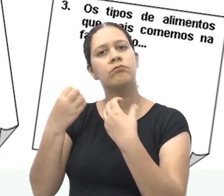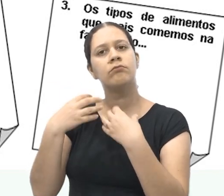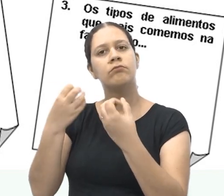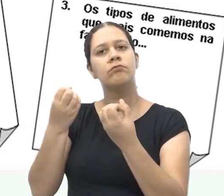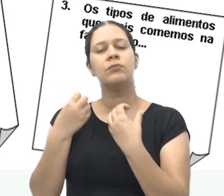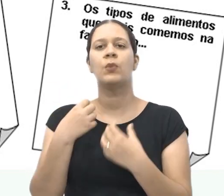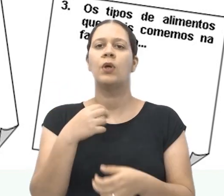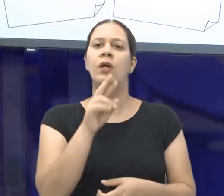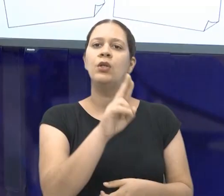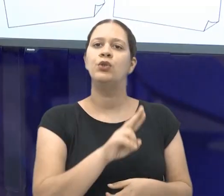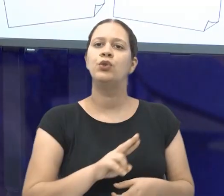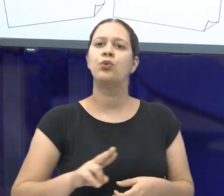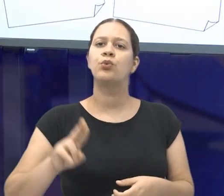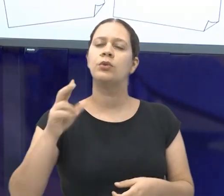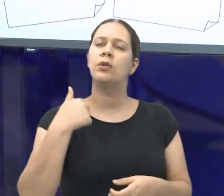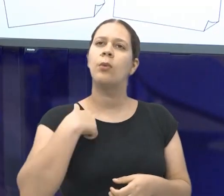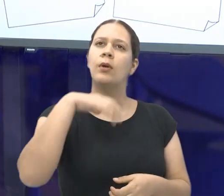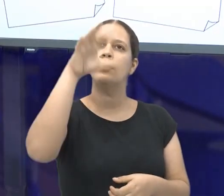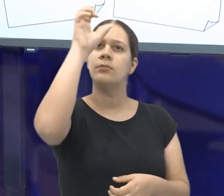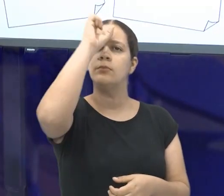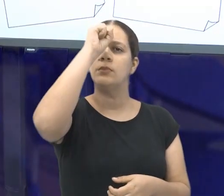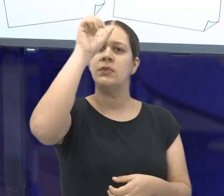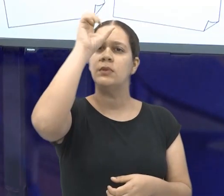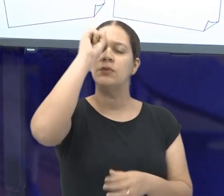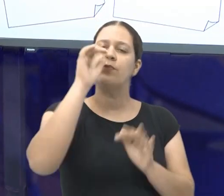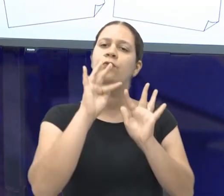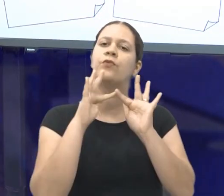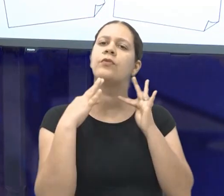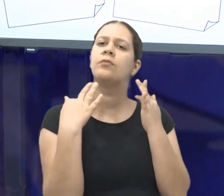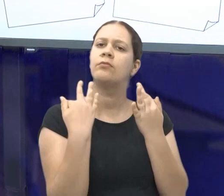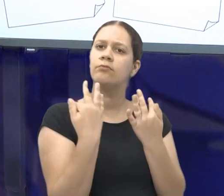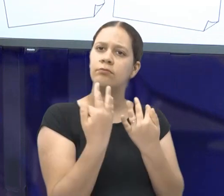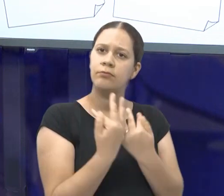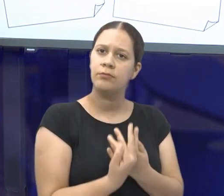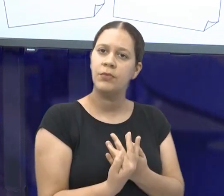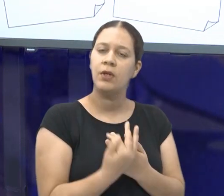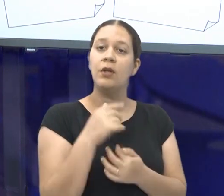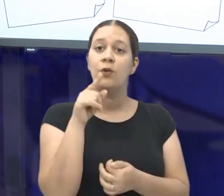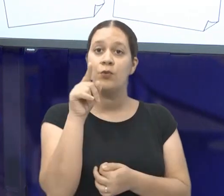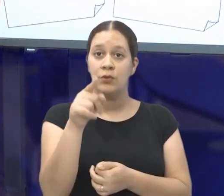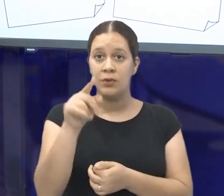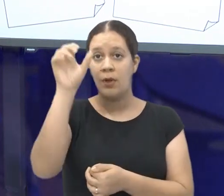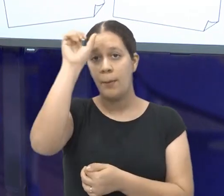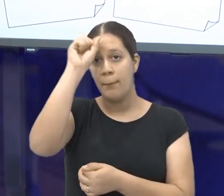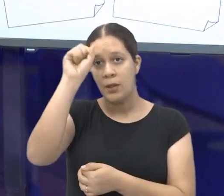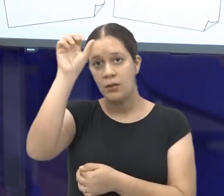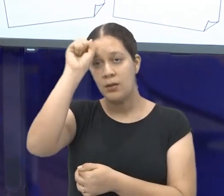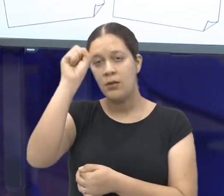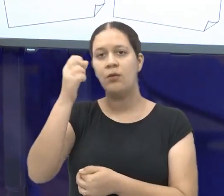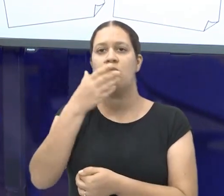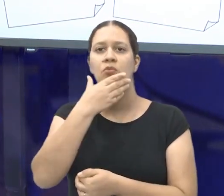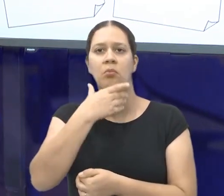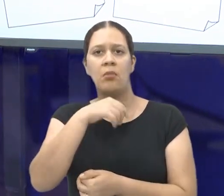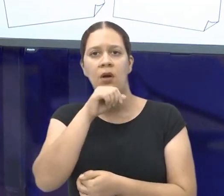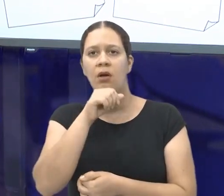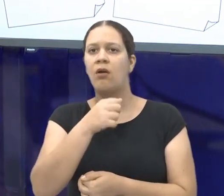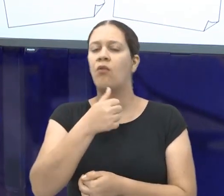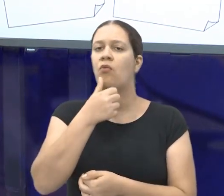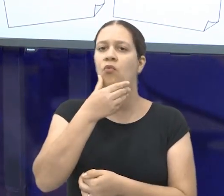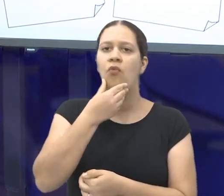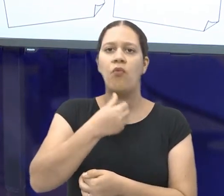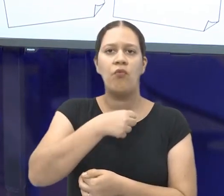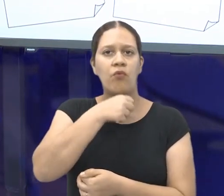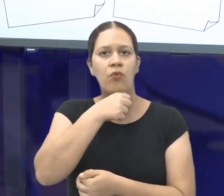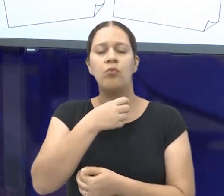meus familiares. Que ensinamento foi esse? Tem algum ensinamento que você aprendeu do seu pai, do seu avô, avô? E